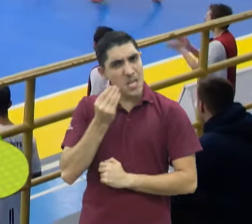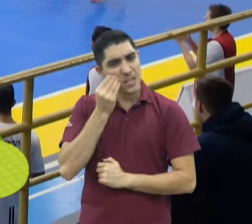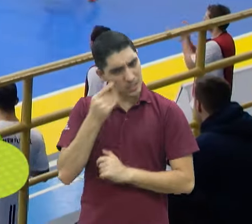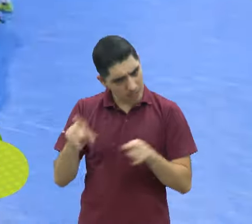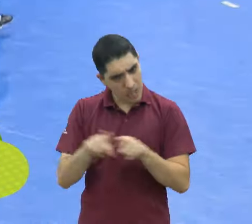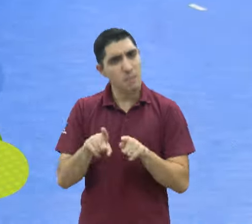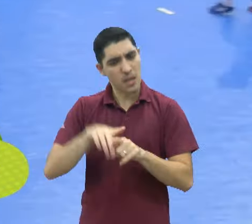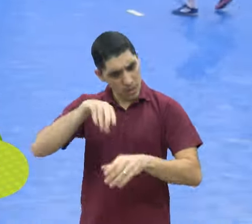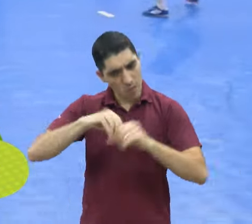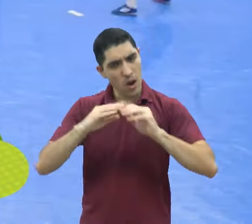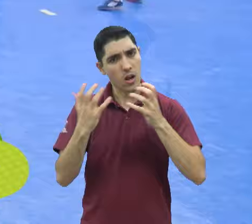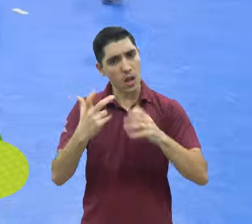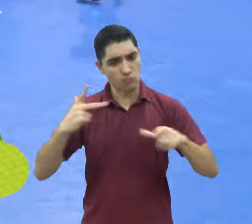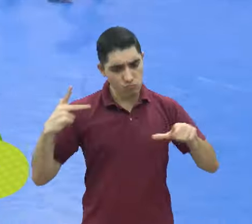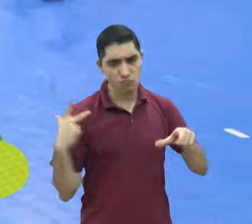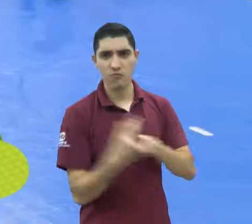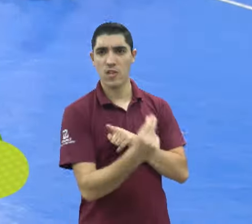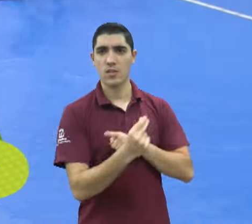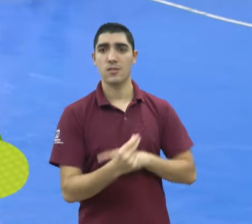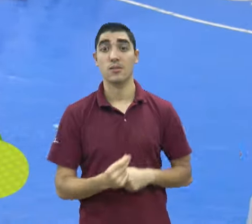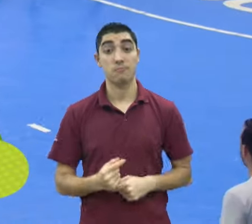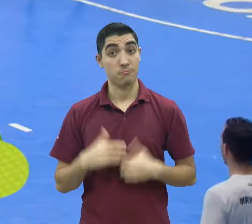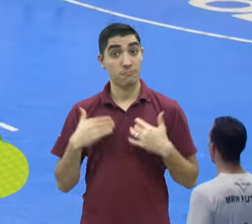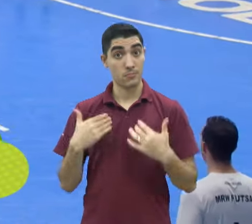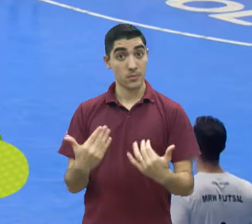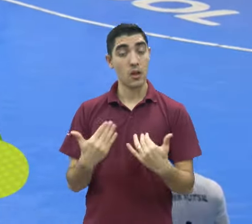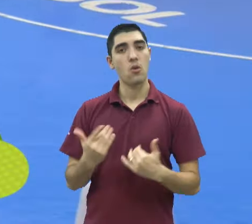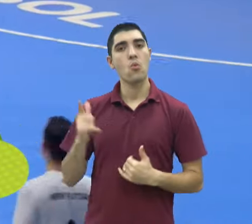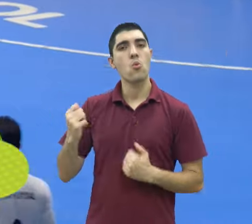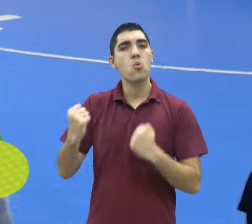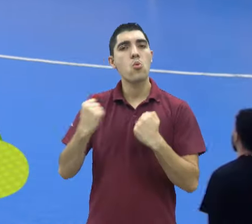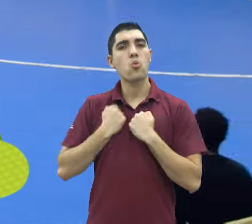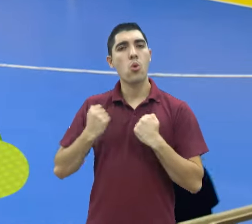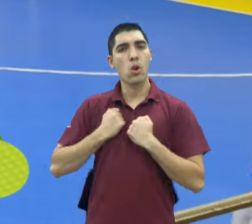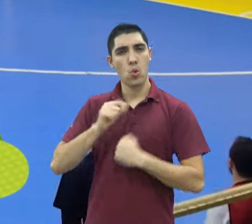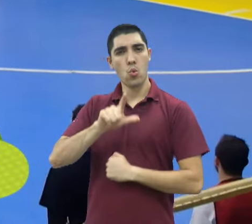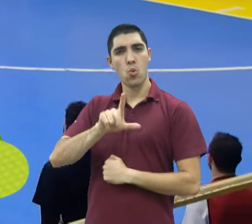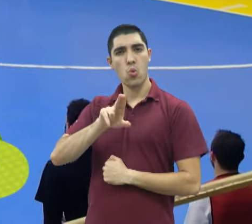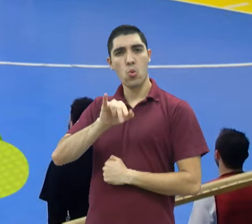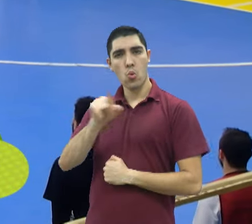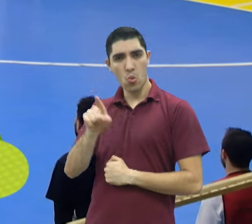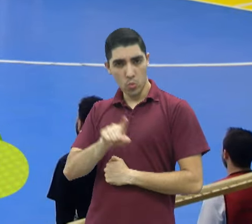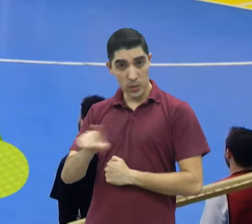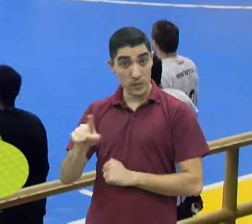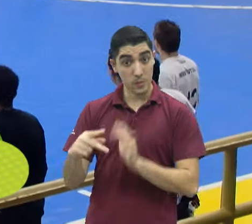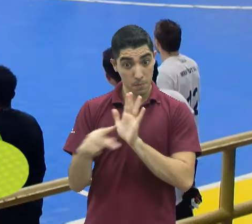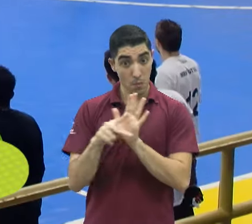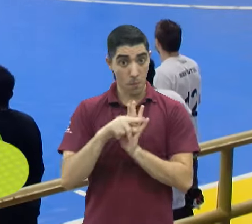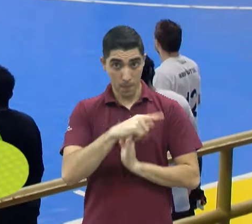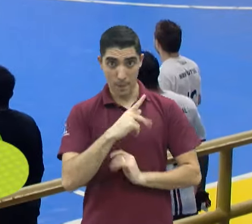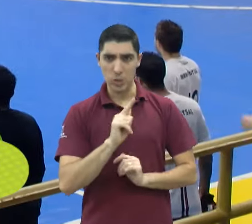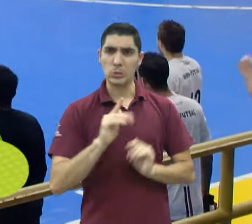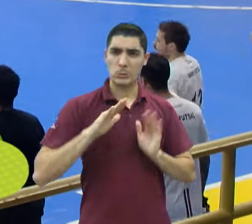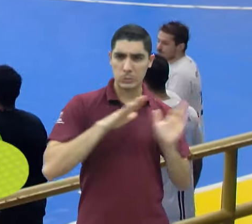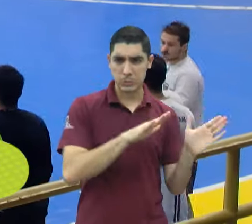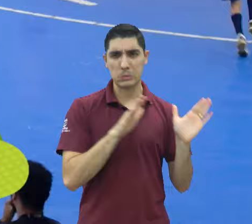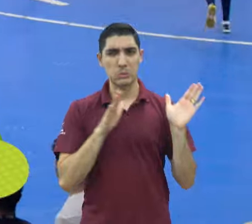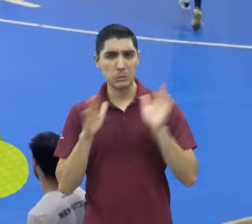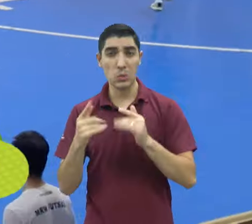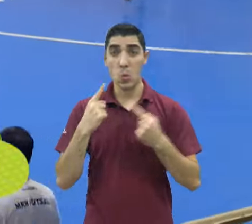em casa. E com isso, o goleiro Luiz Guilherme do Praia Grande teve que trabalhar 1,